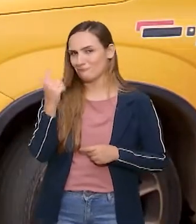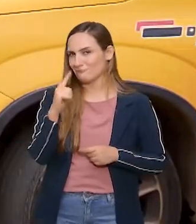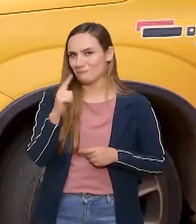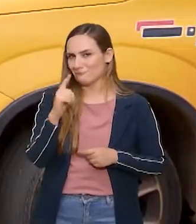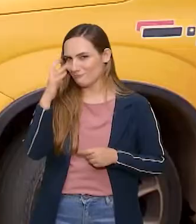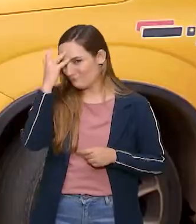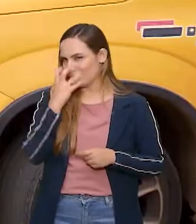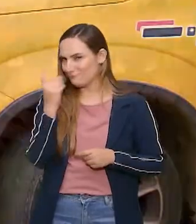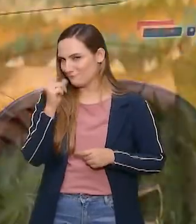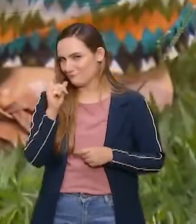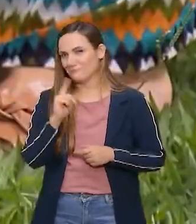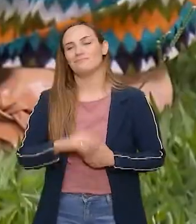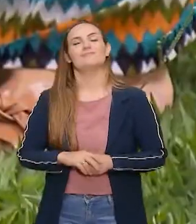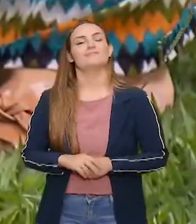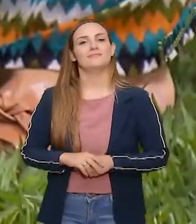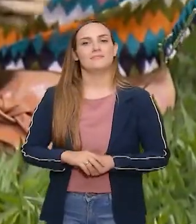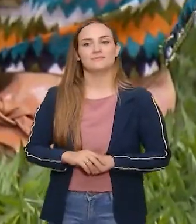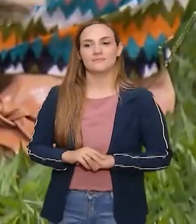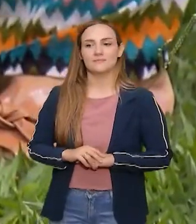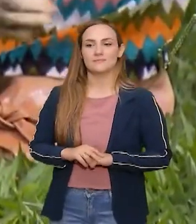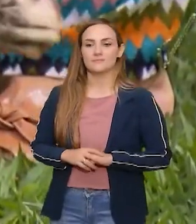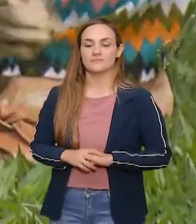mesmo não tem nada.